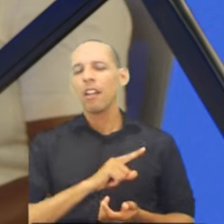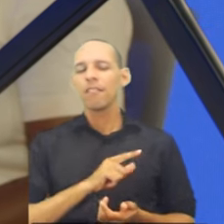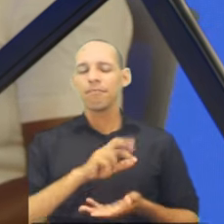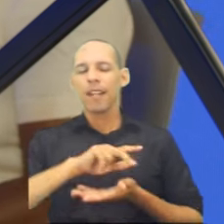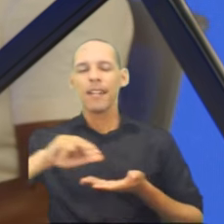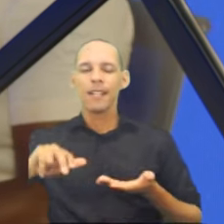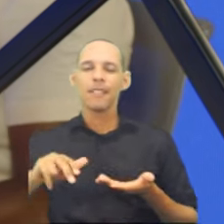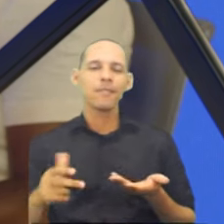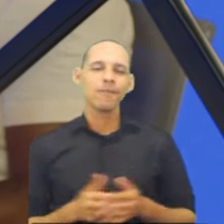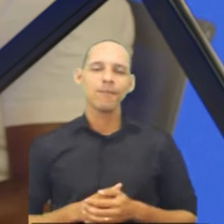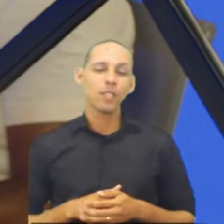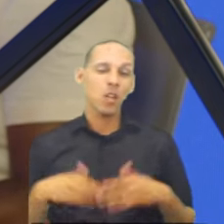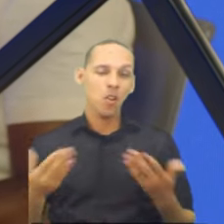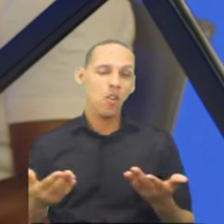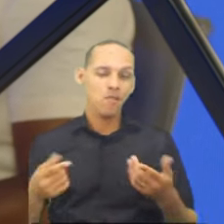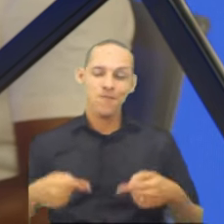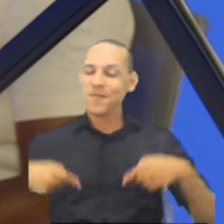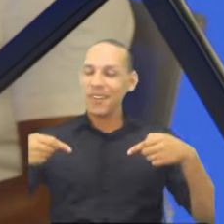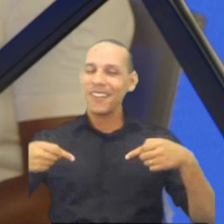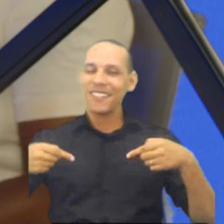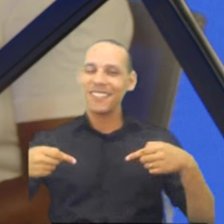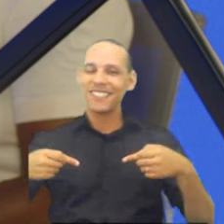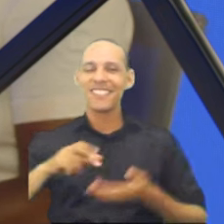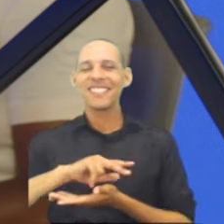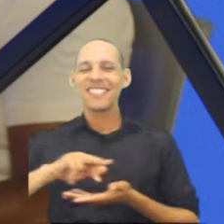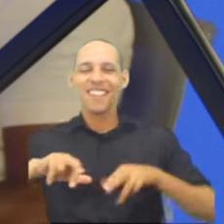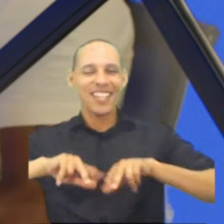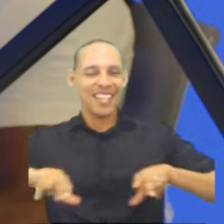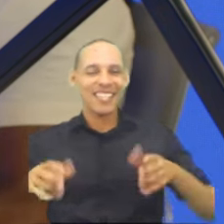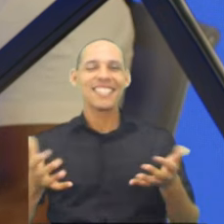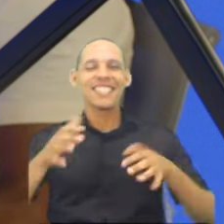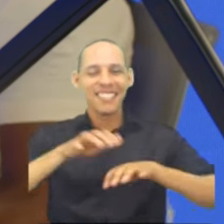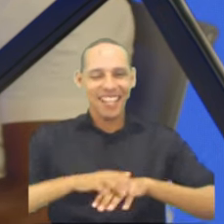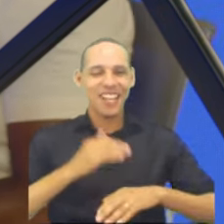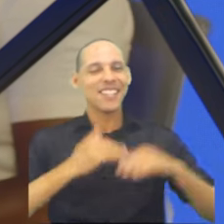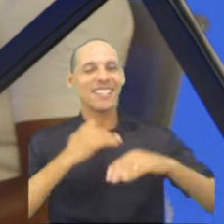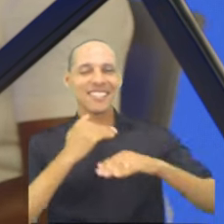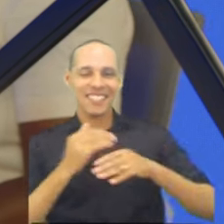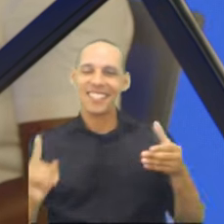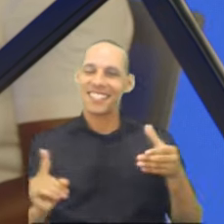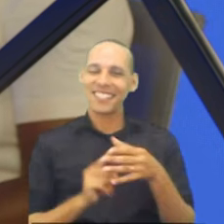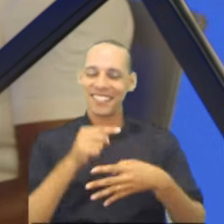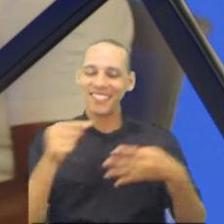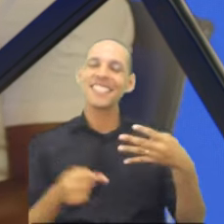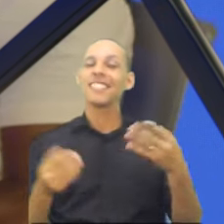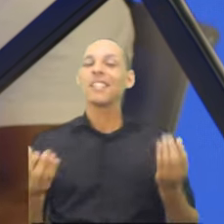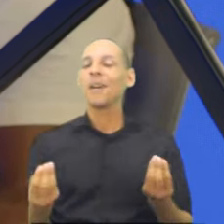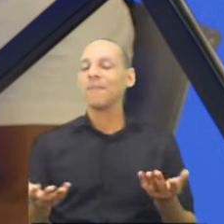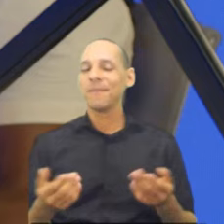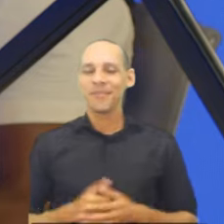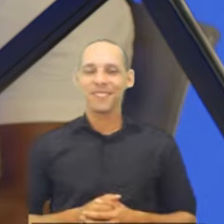questão da diversidade ou para polemizar da diversidade da inclusão da Equidade e